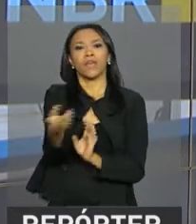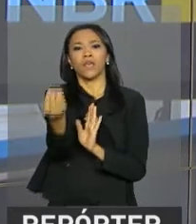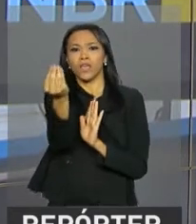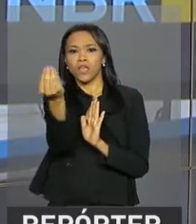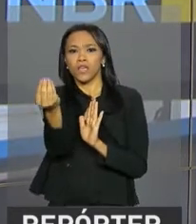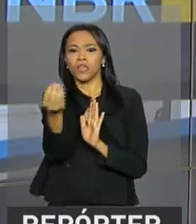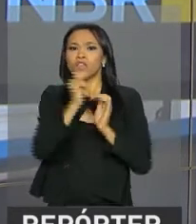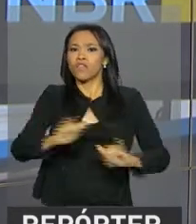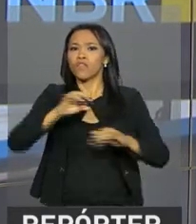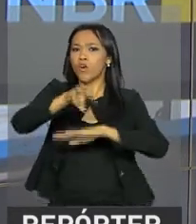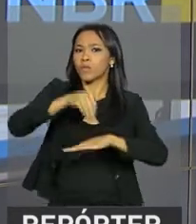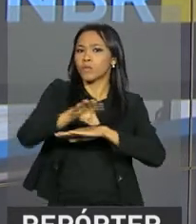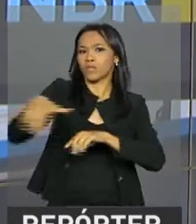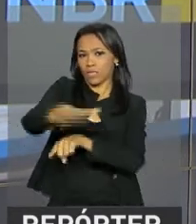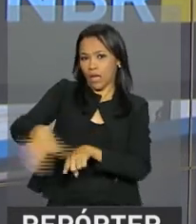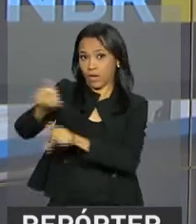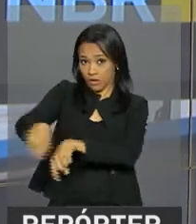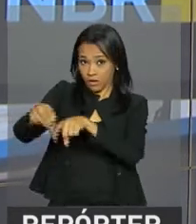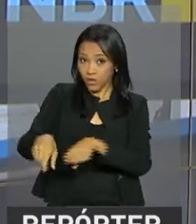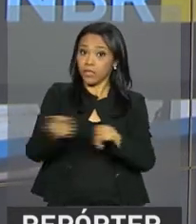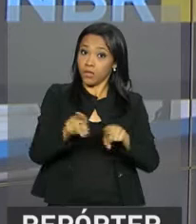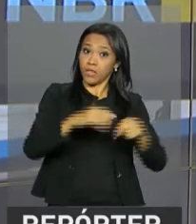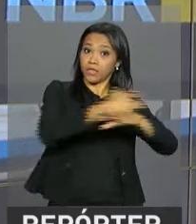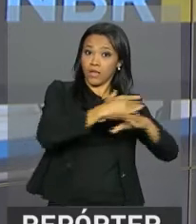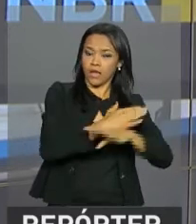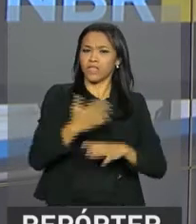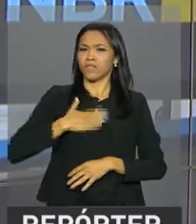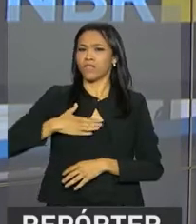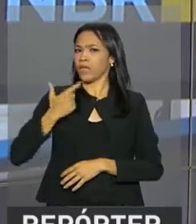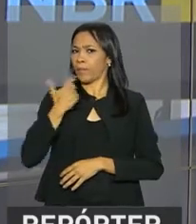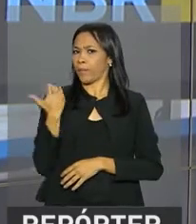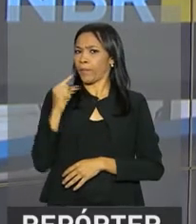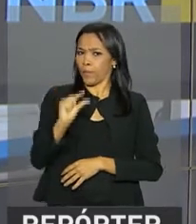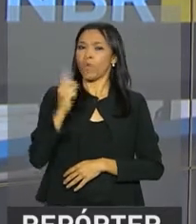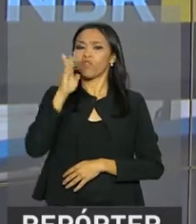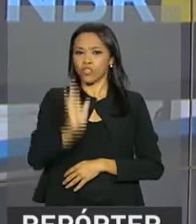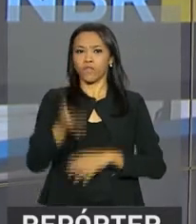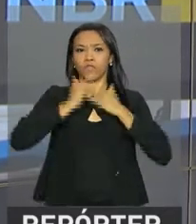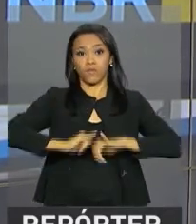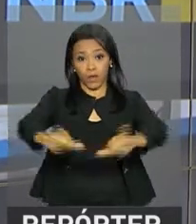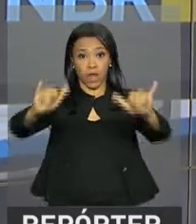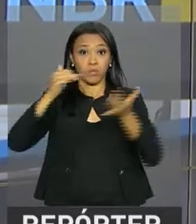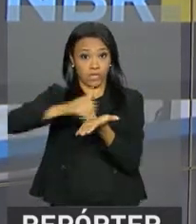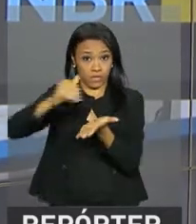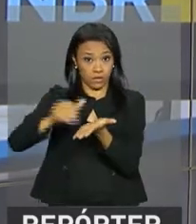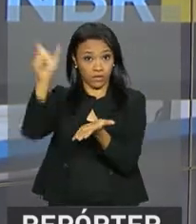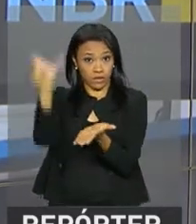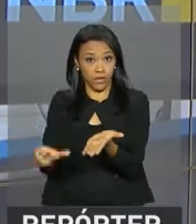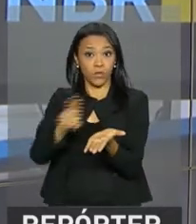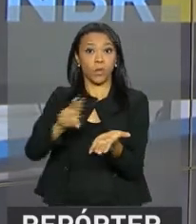rural e urbano o número foi divulgado há pouco pelo secretário da presidência marcelo caetano resultado